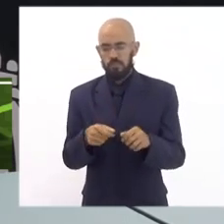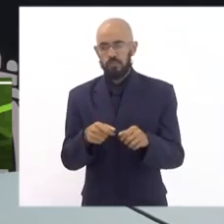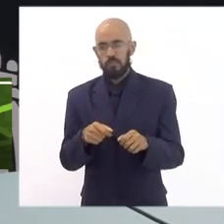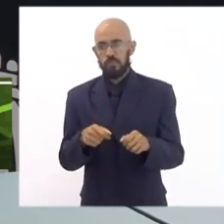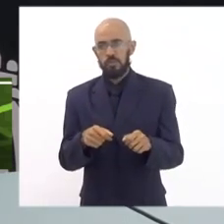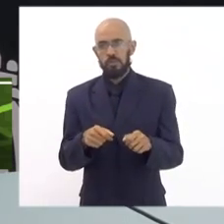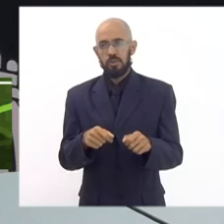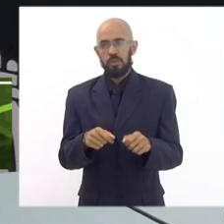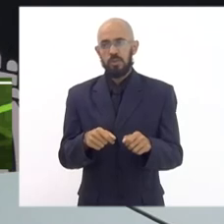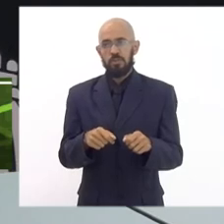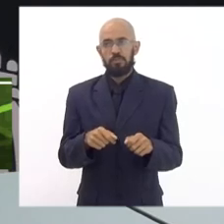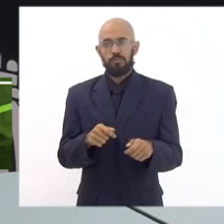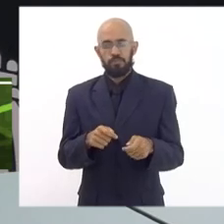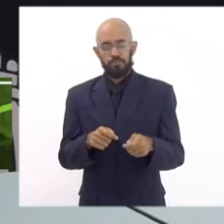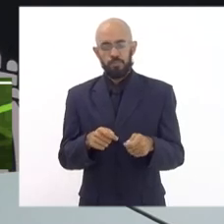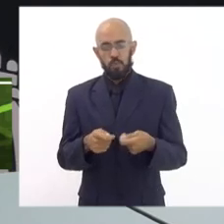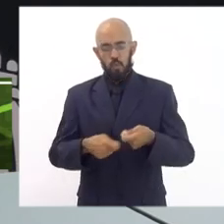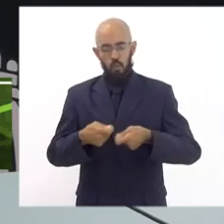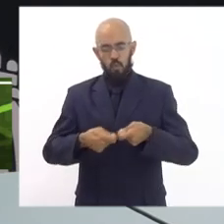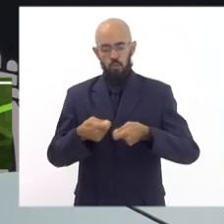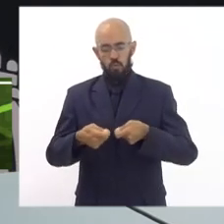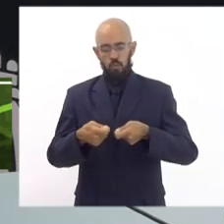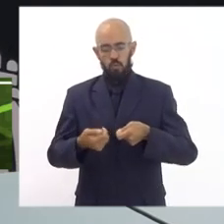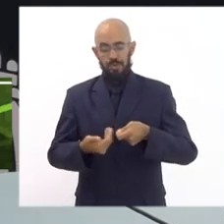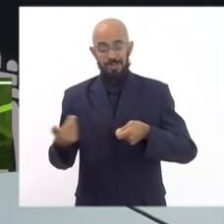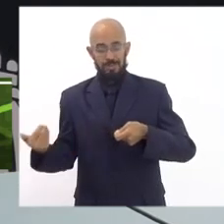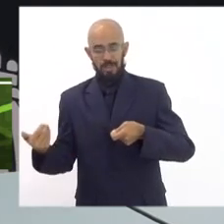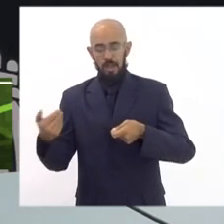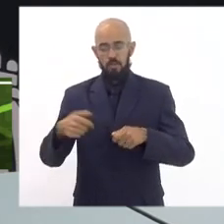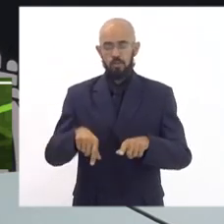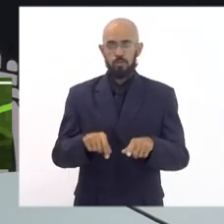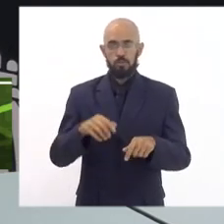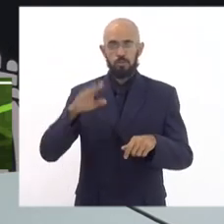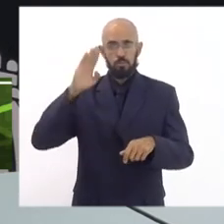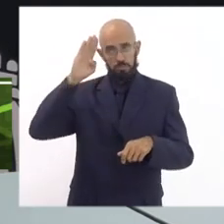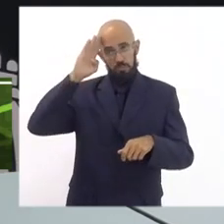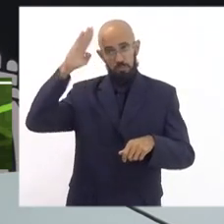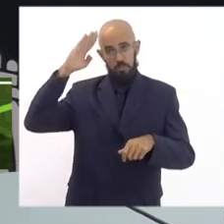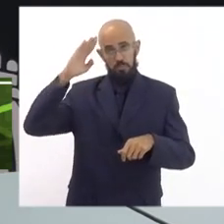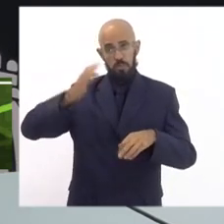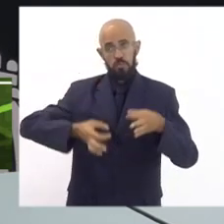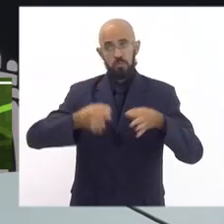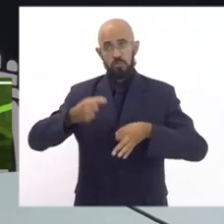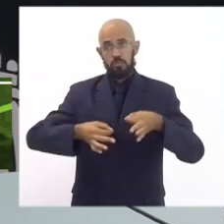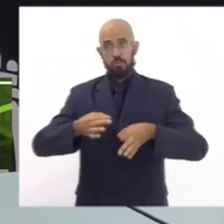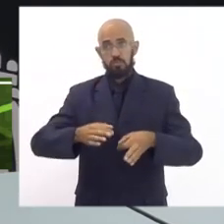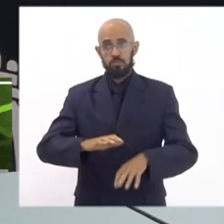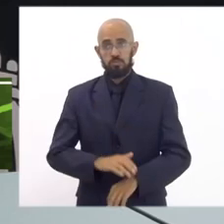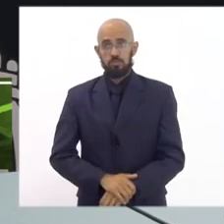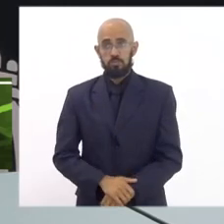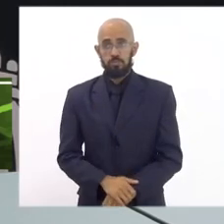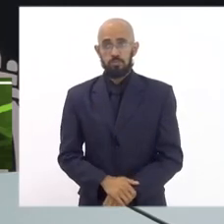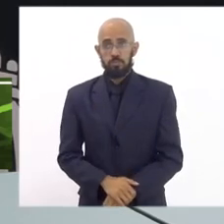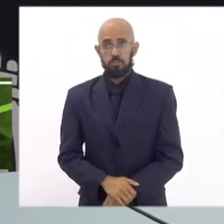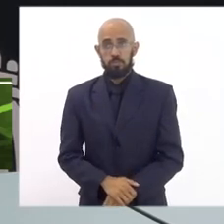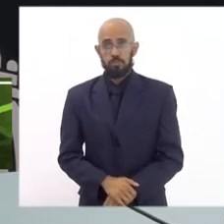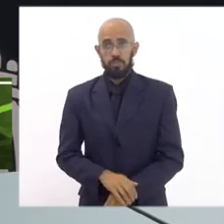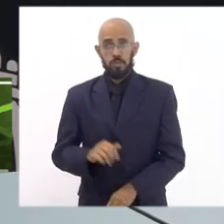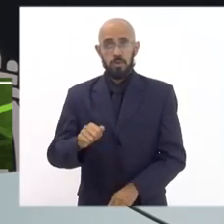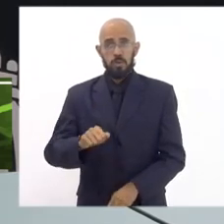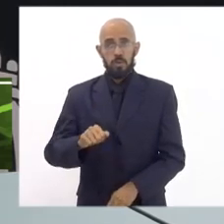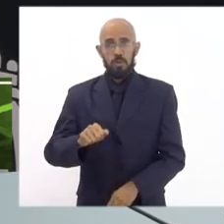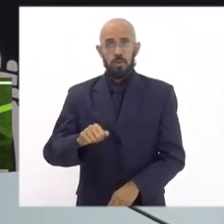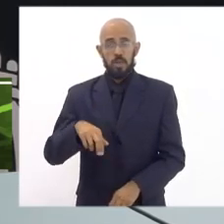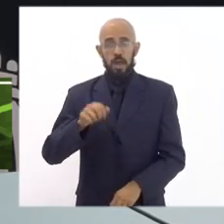os entes do controle externo, principalmente do controle de juridicidade. Em que ocasião foi isso? Foi na penúltima reunião